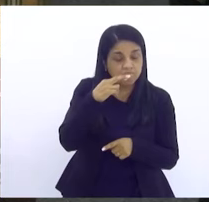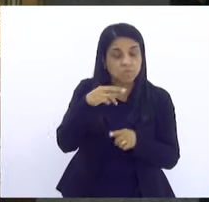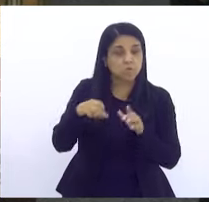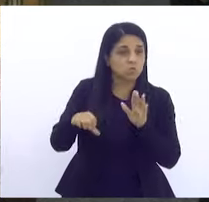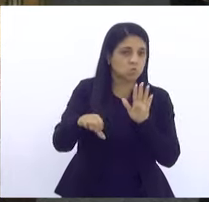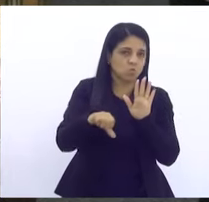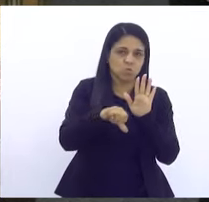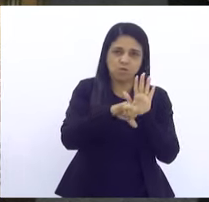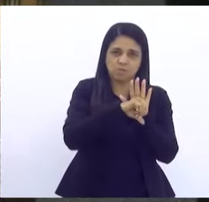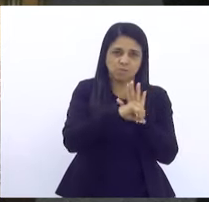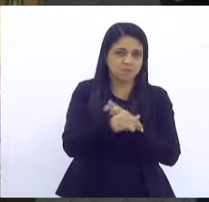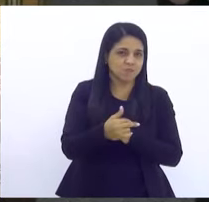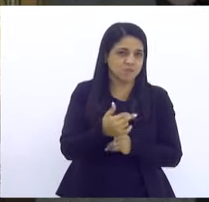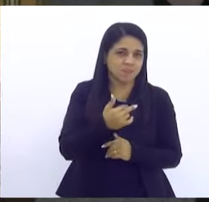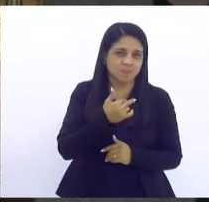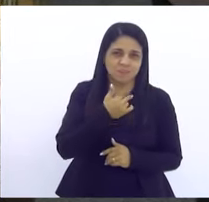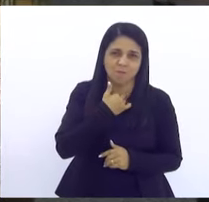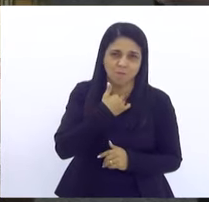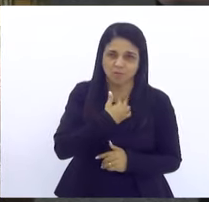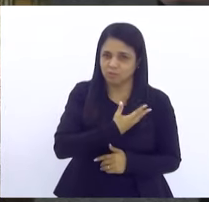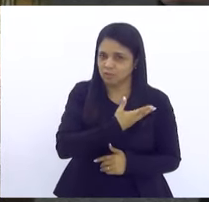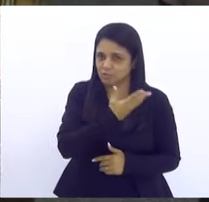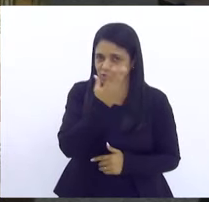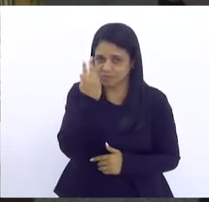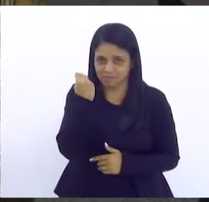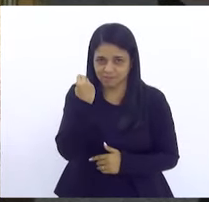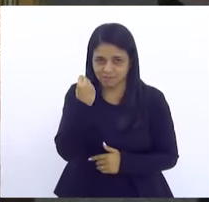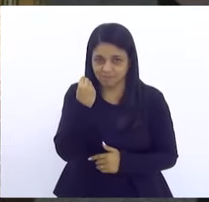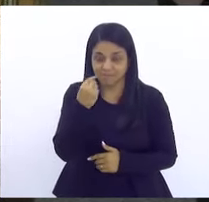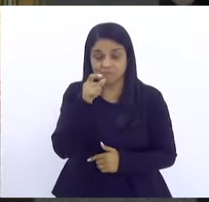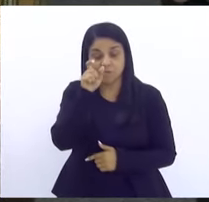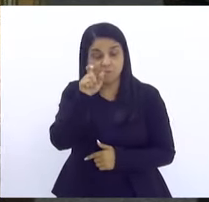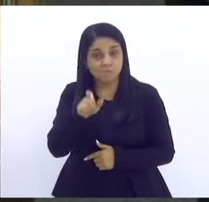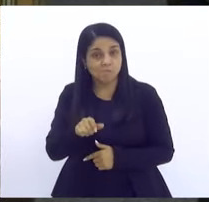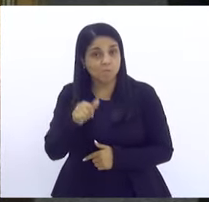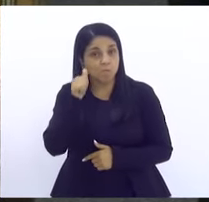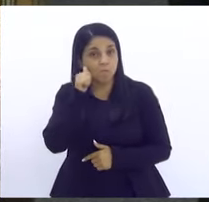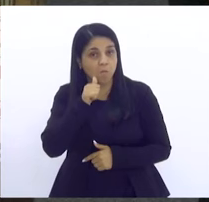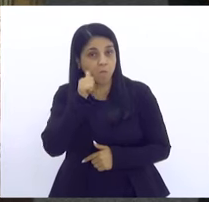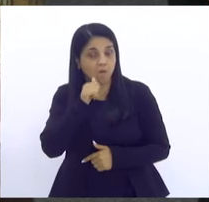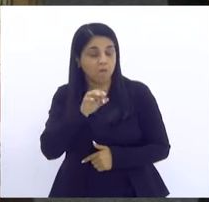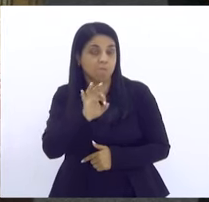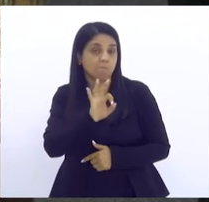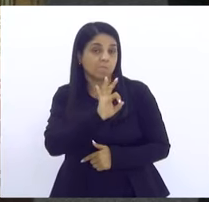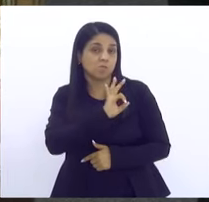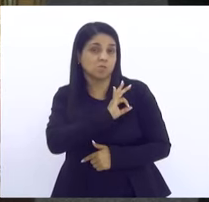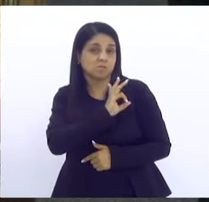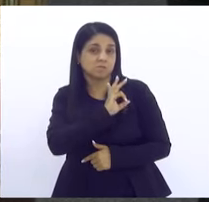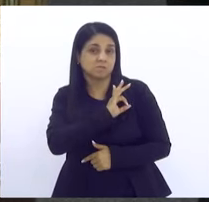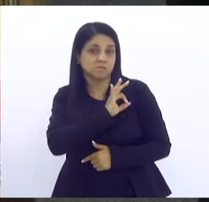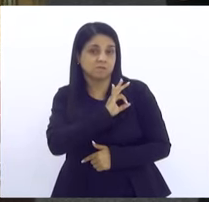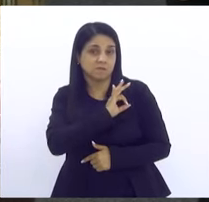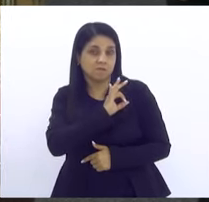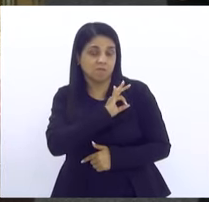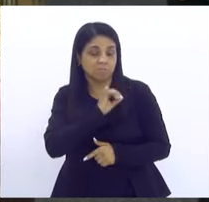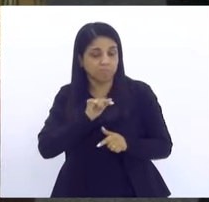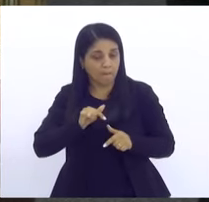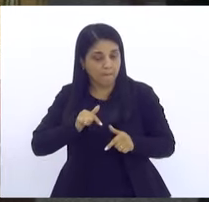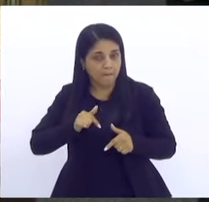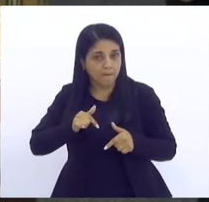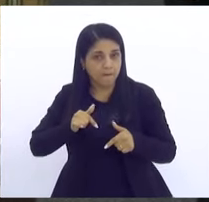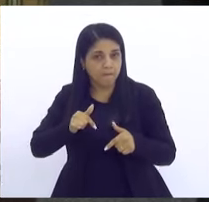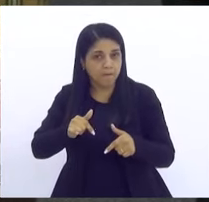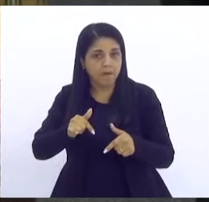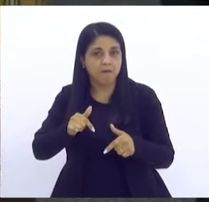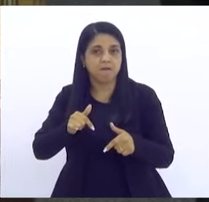não pode ficar impune. Trata-se de uma mulher policial que estava exercendo seus